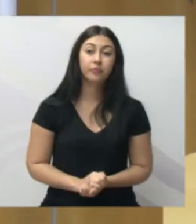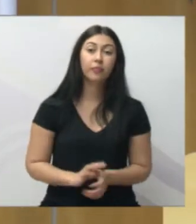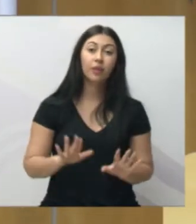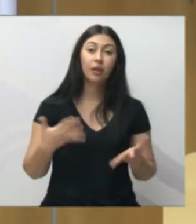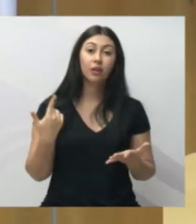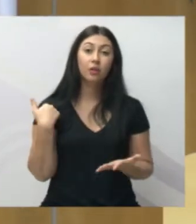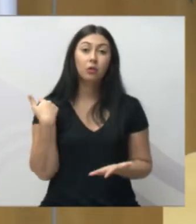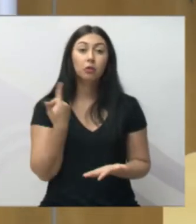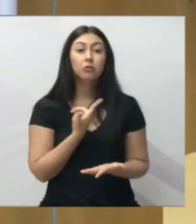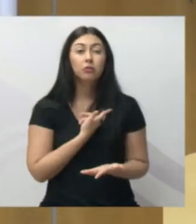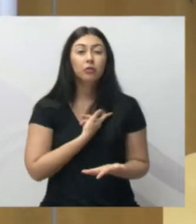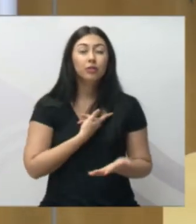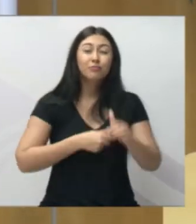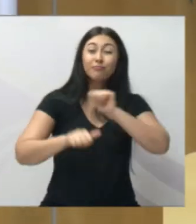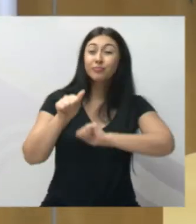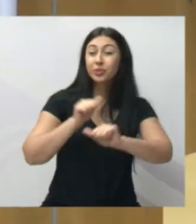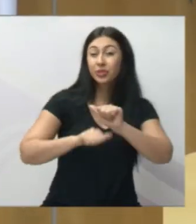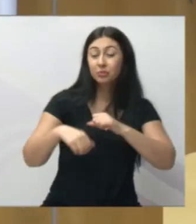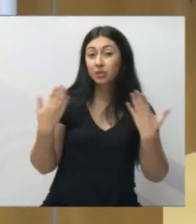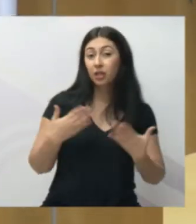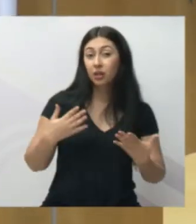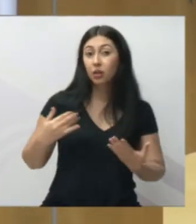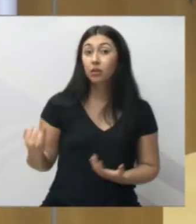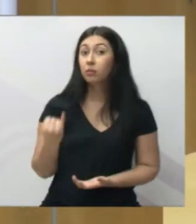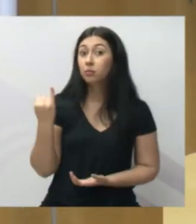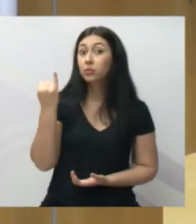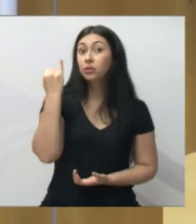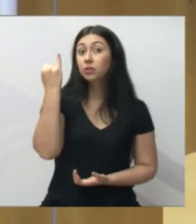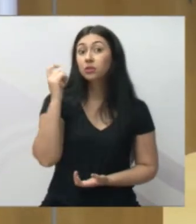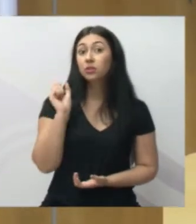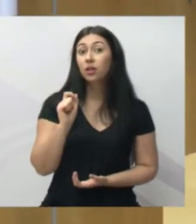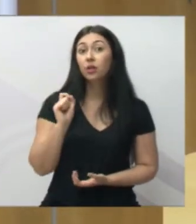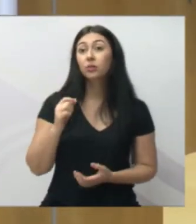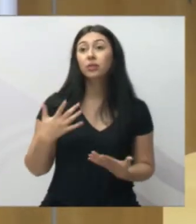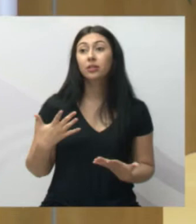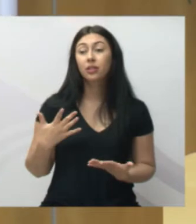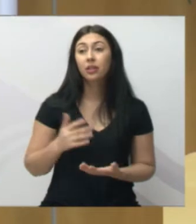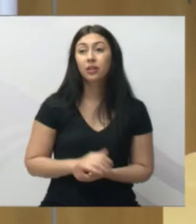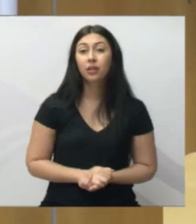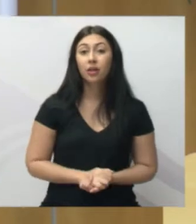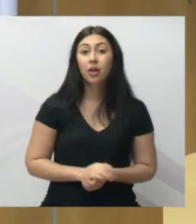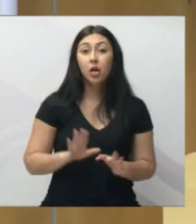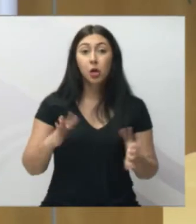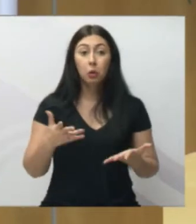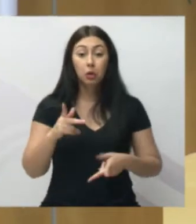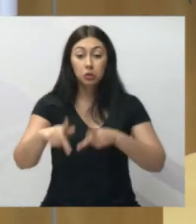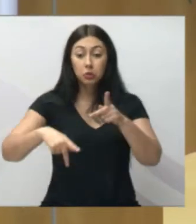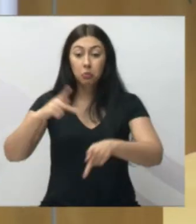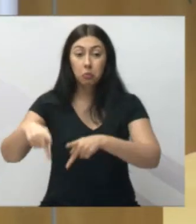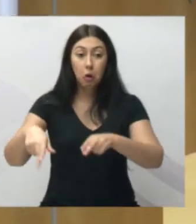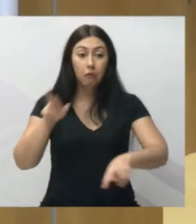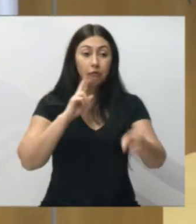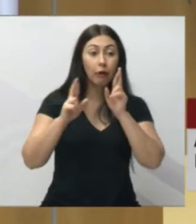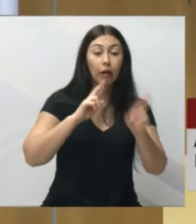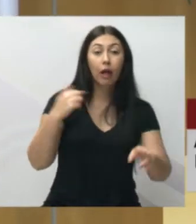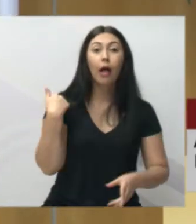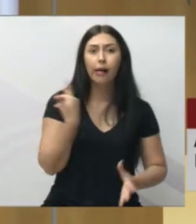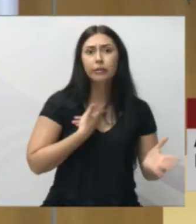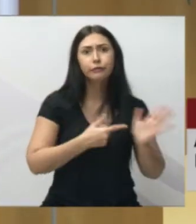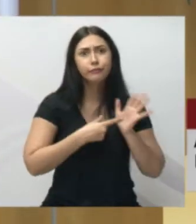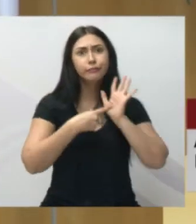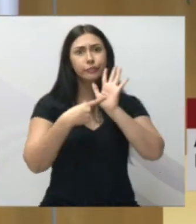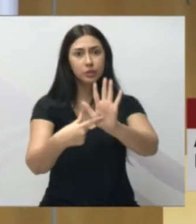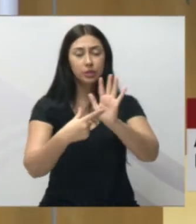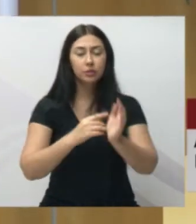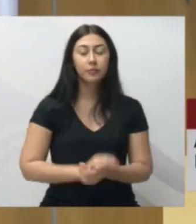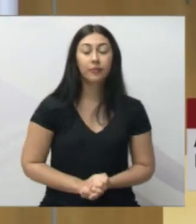uma outra importância. Uma importância, de fato, trazer as reivindicações da população. E, para isso, o que acontece? Se